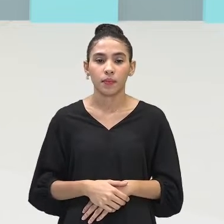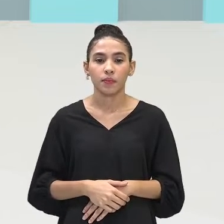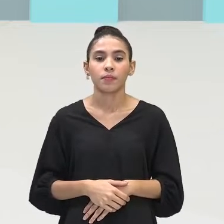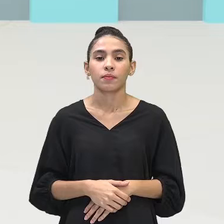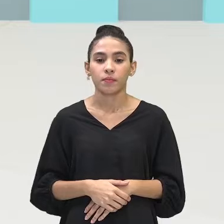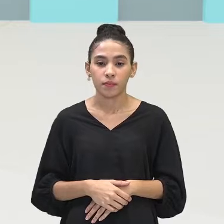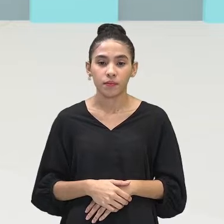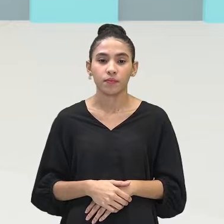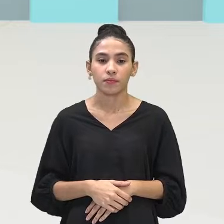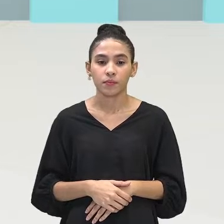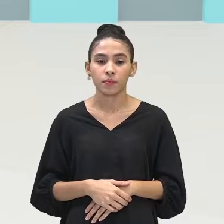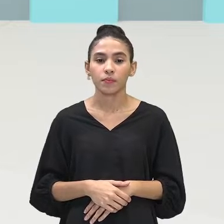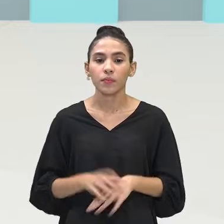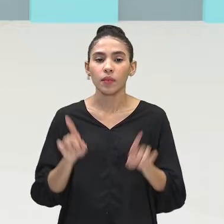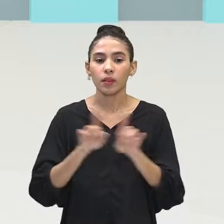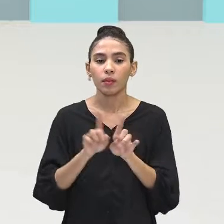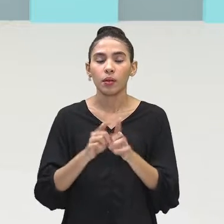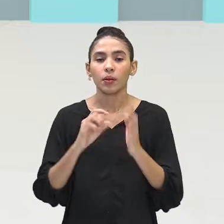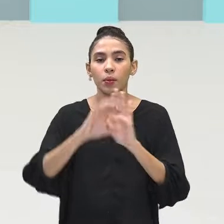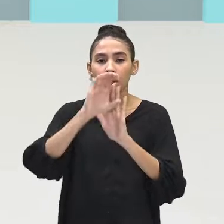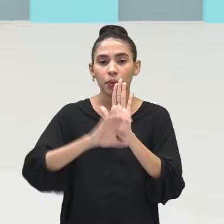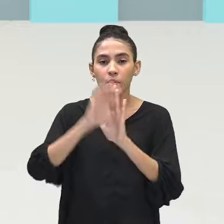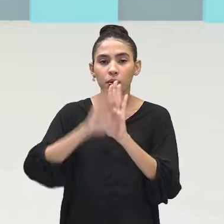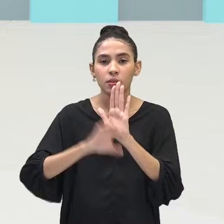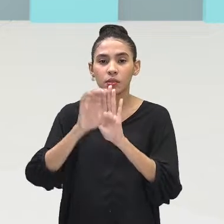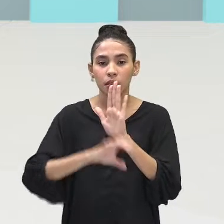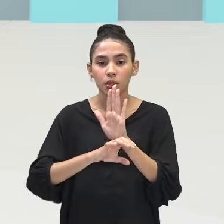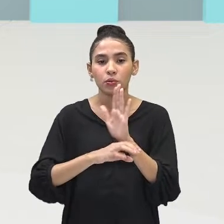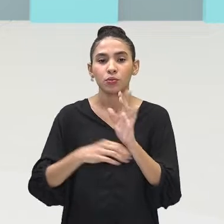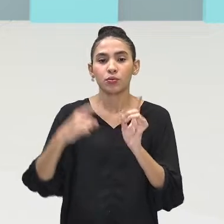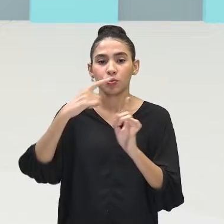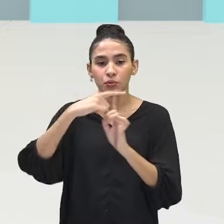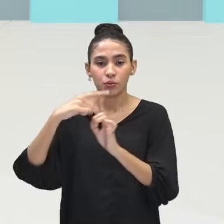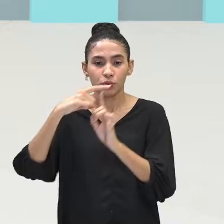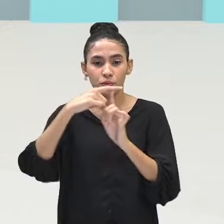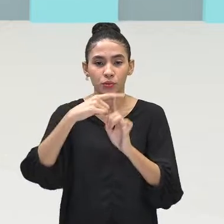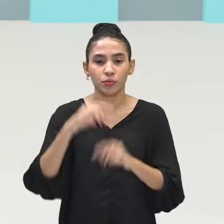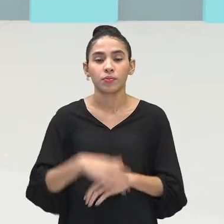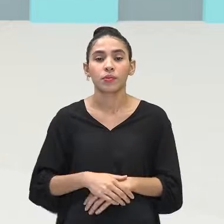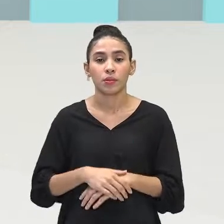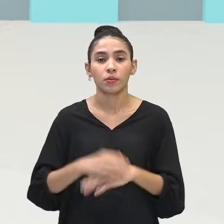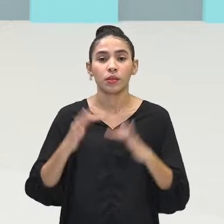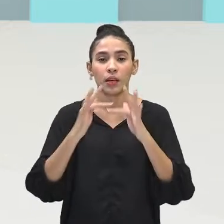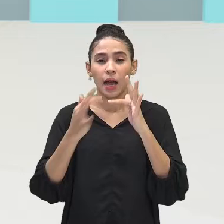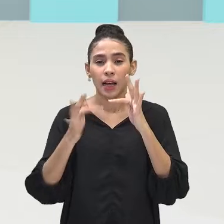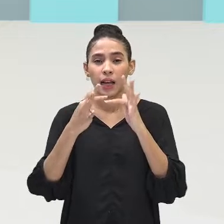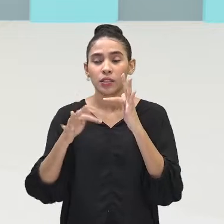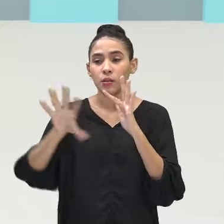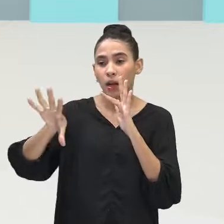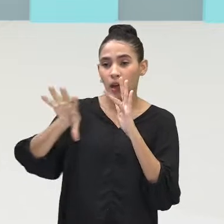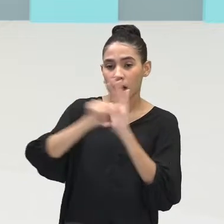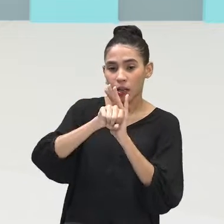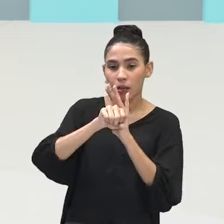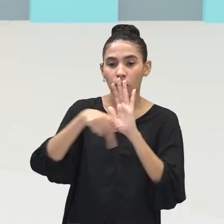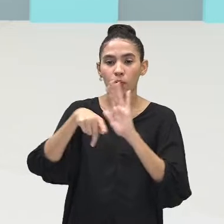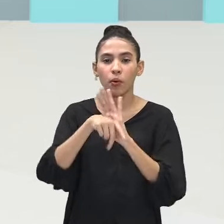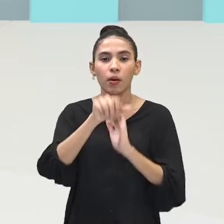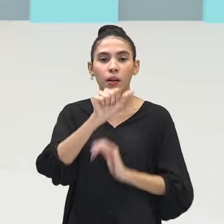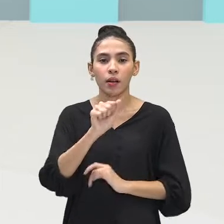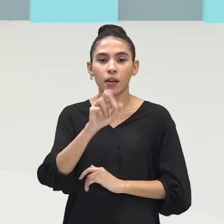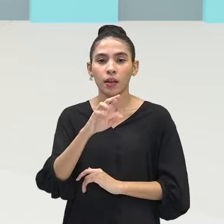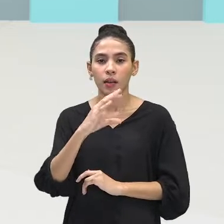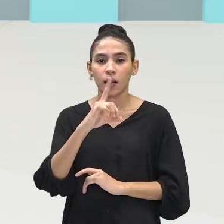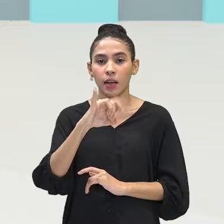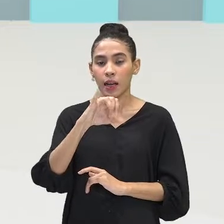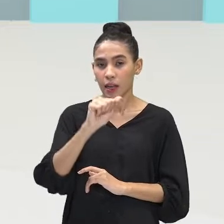adeptos e imitadores, esse conceito, esse estilo. Então, arcadismo vai copiar quem? A Arcádia, que é justamente o que eu